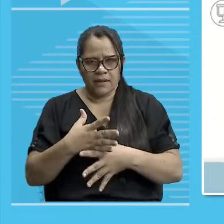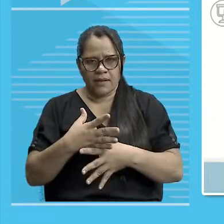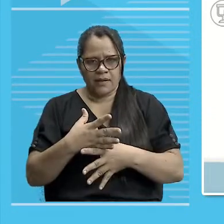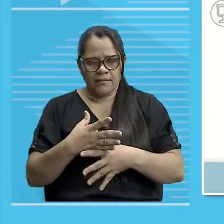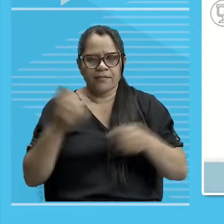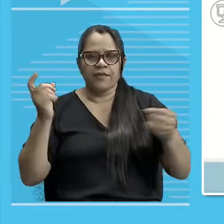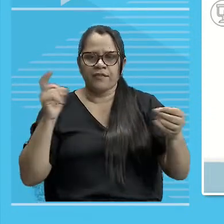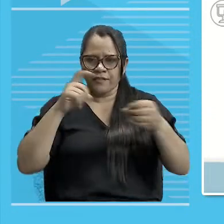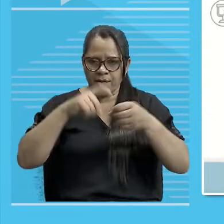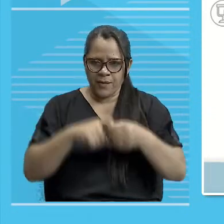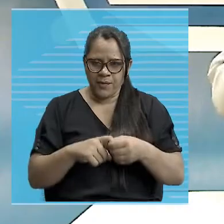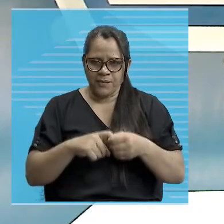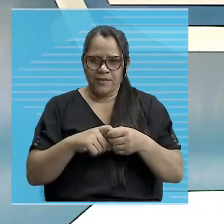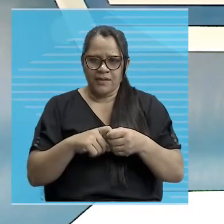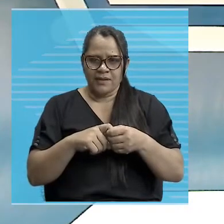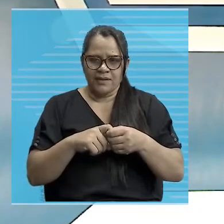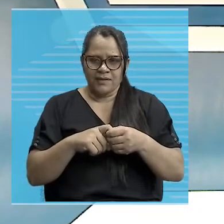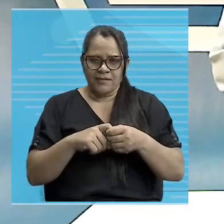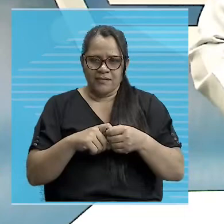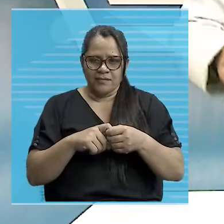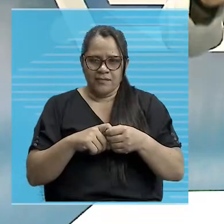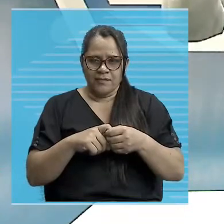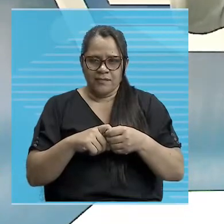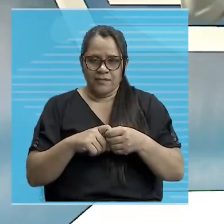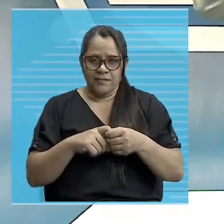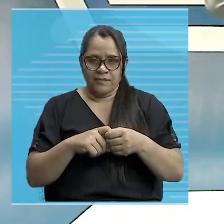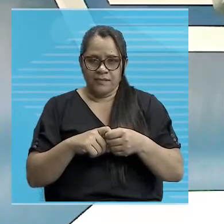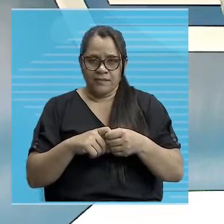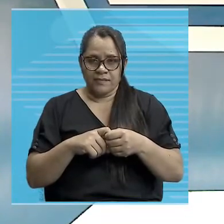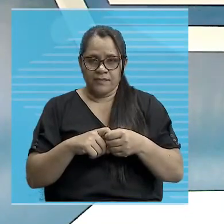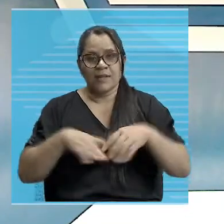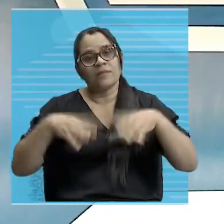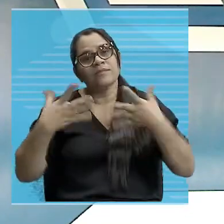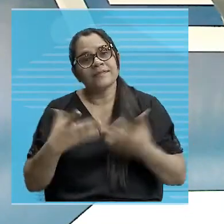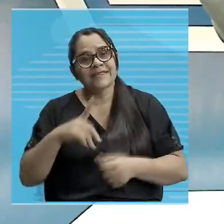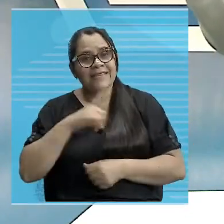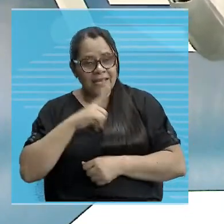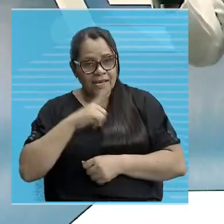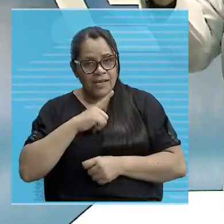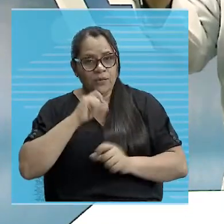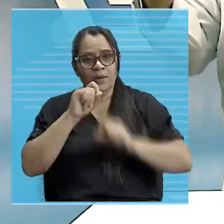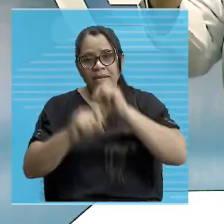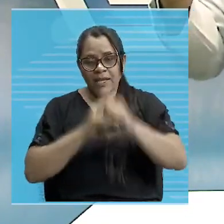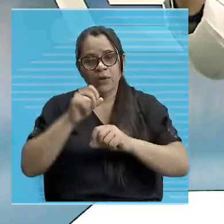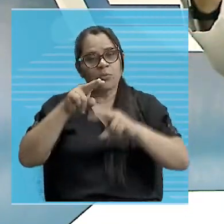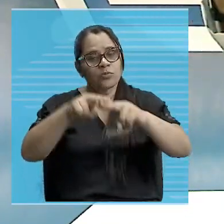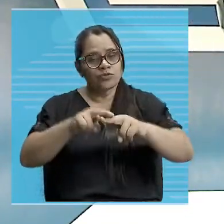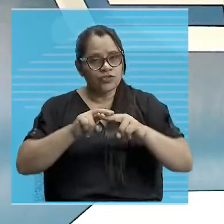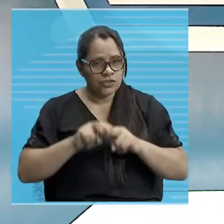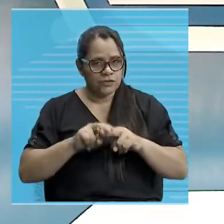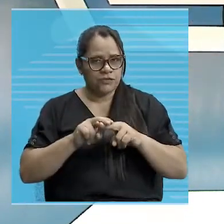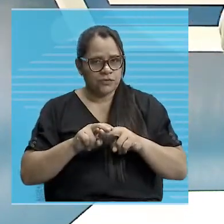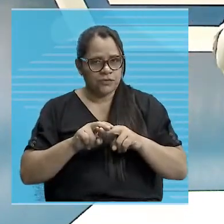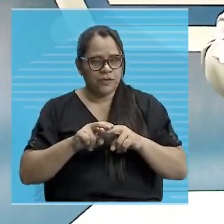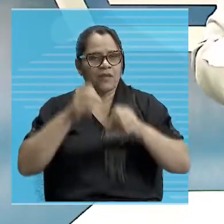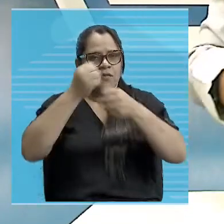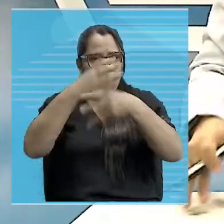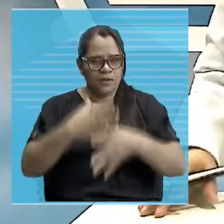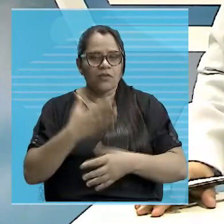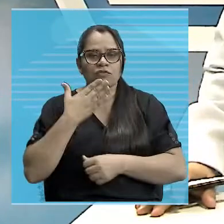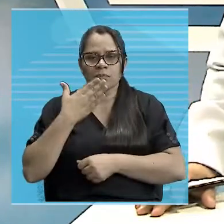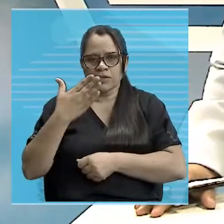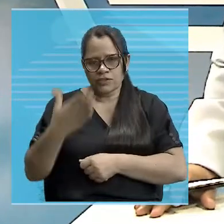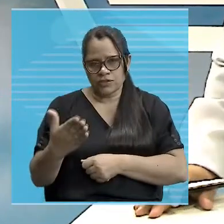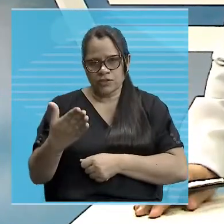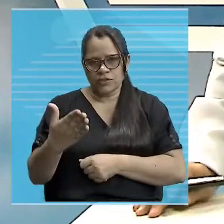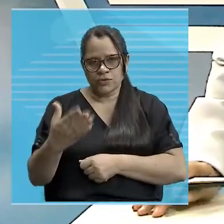Volta para mim, Dornelles. Volta aqui. Tem uma razão de ser, filho. Eu estou pedindo para